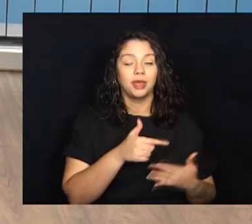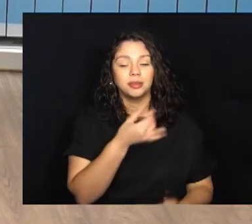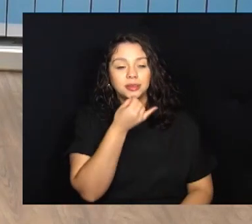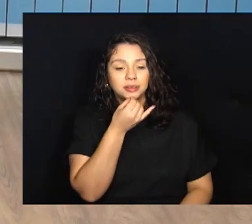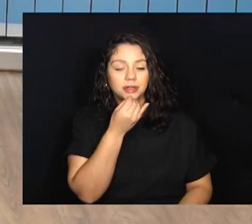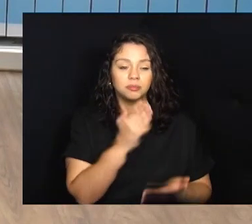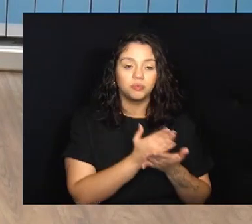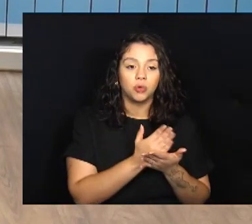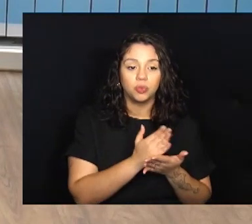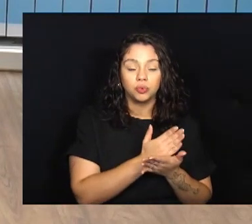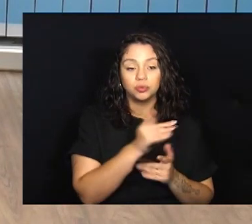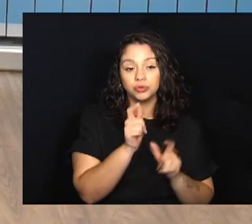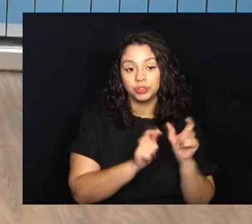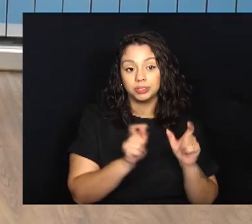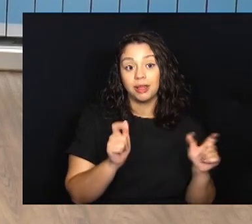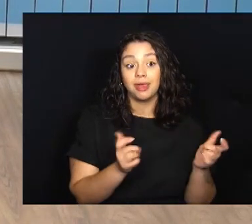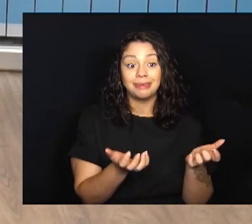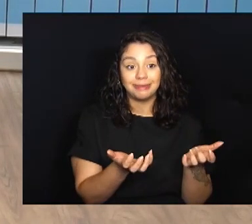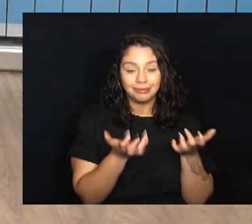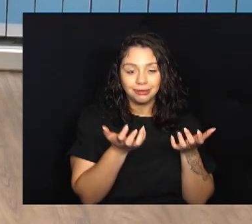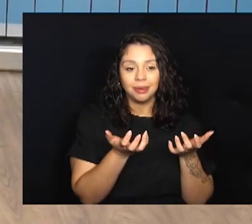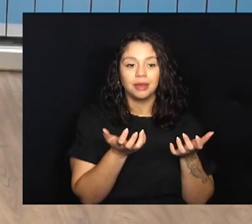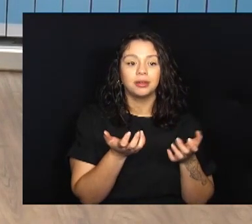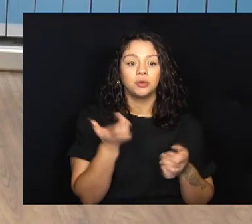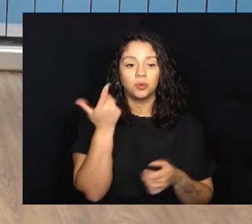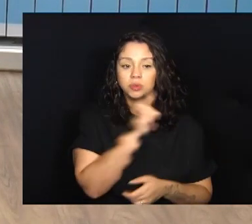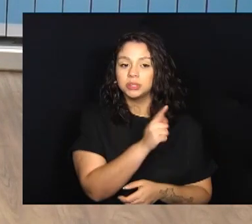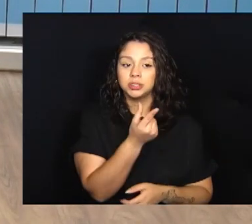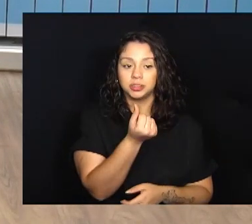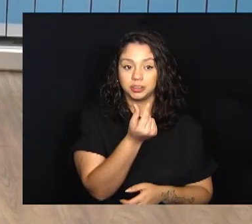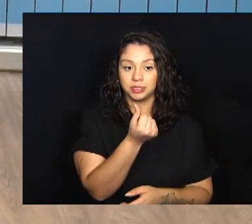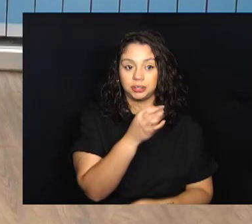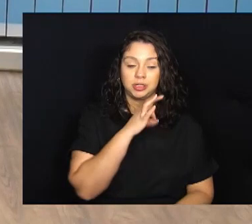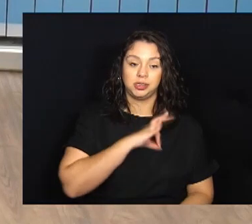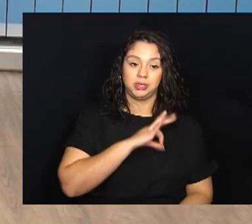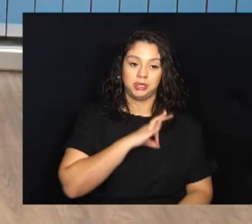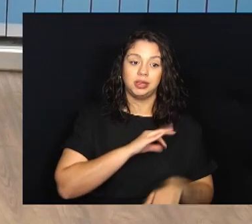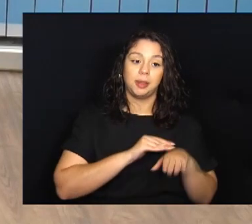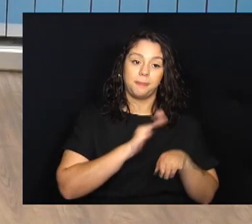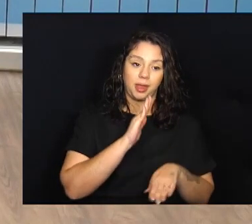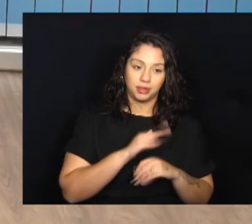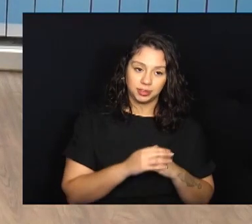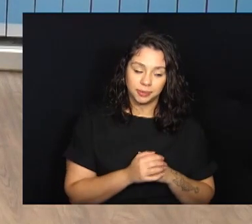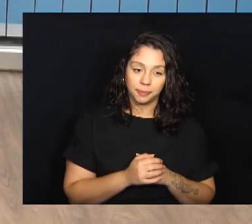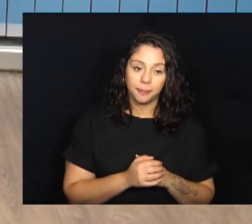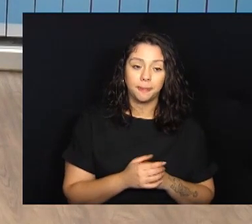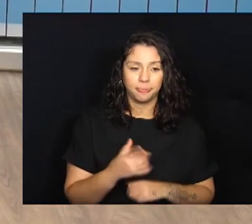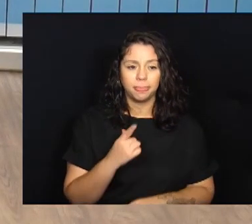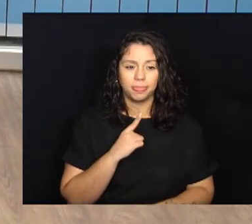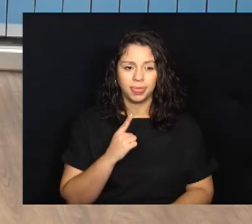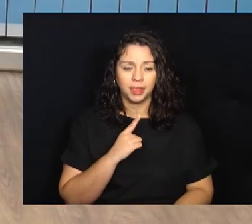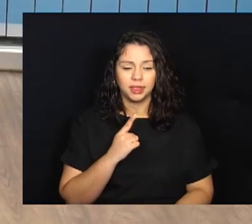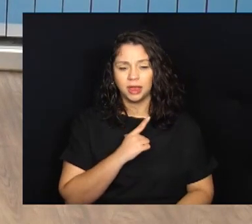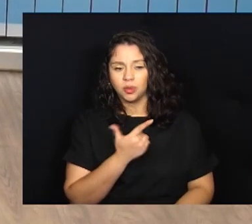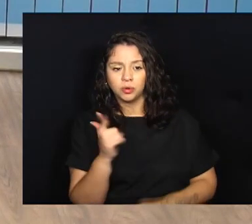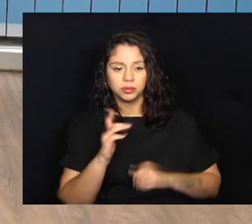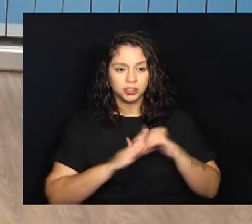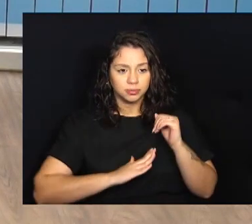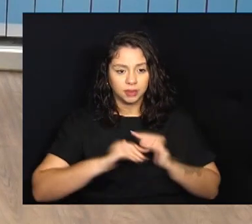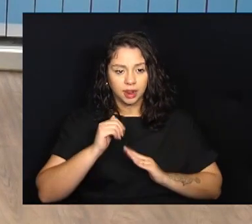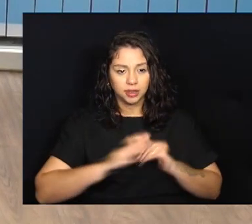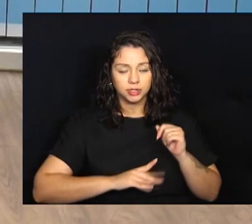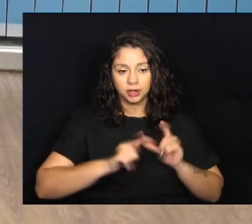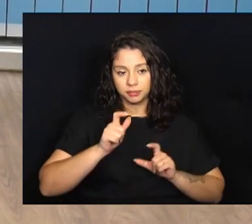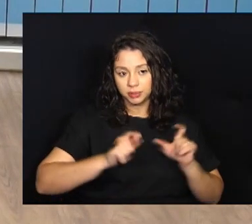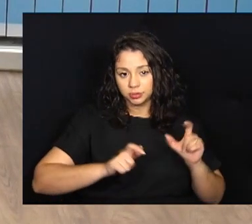exemplos de quem quer aí conseguir uma renda a mais. teriam outras atividades que as